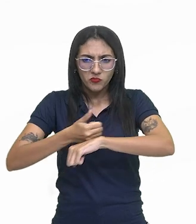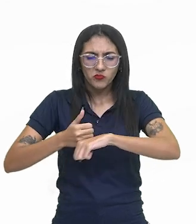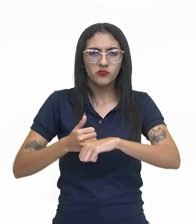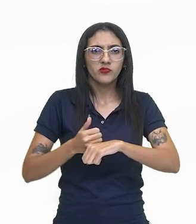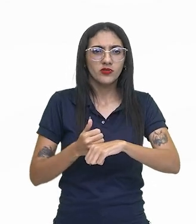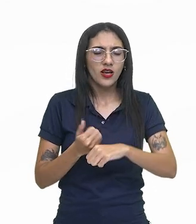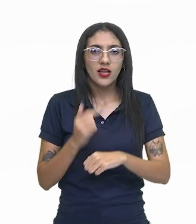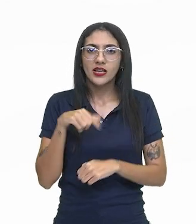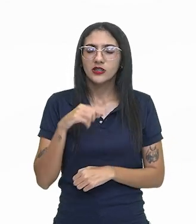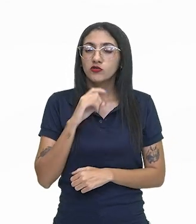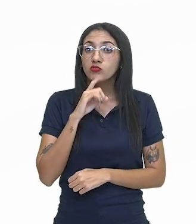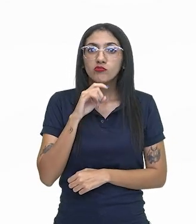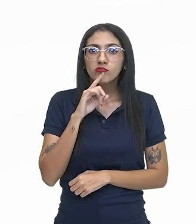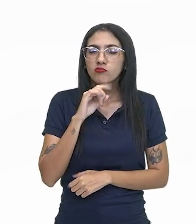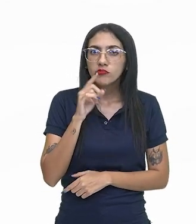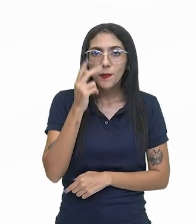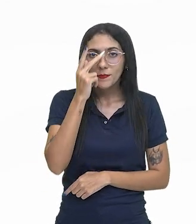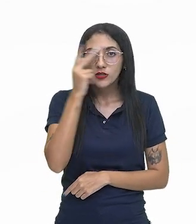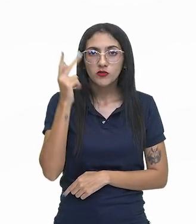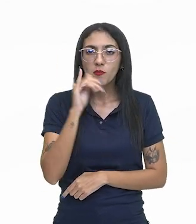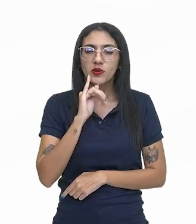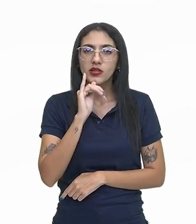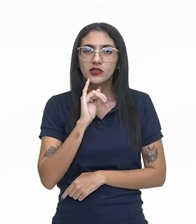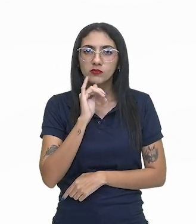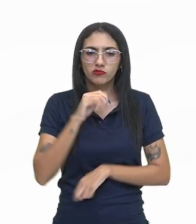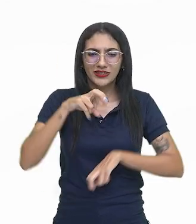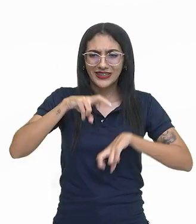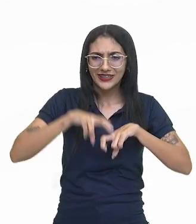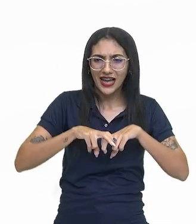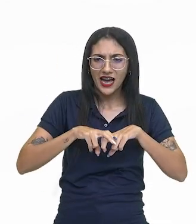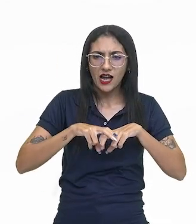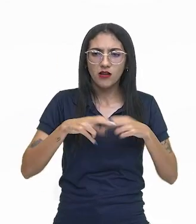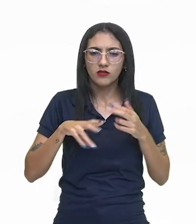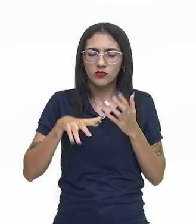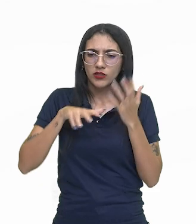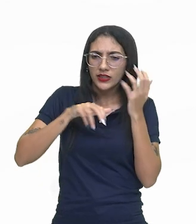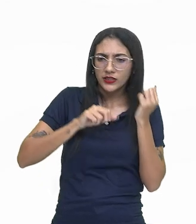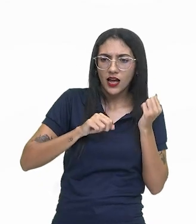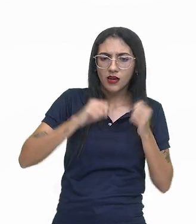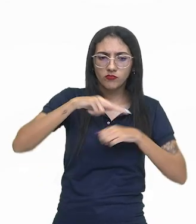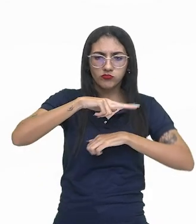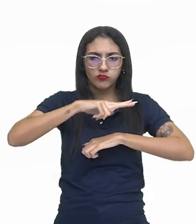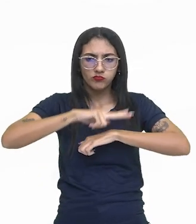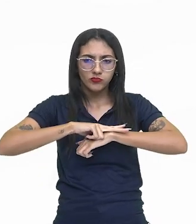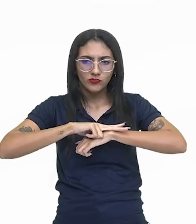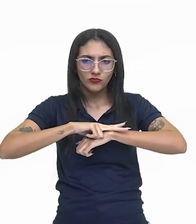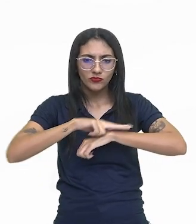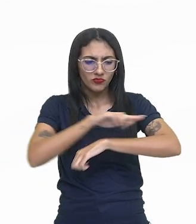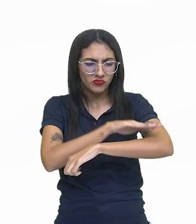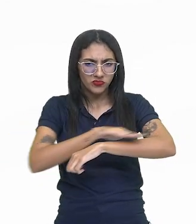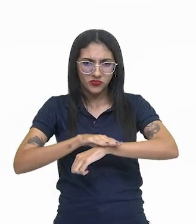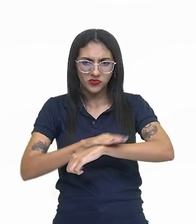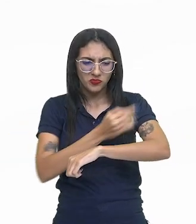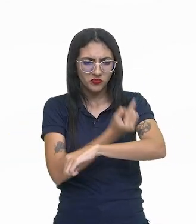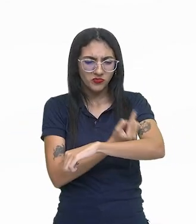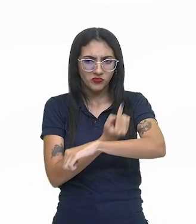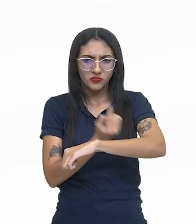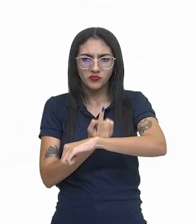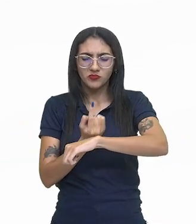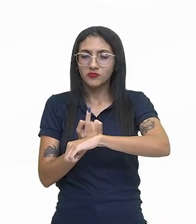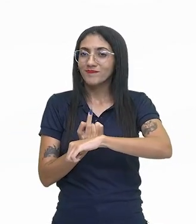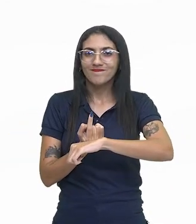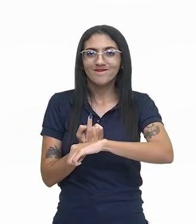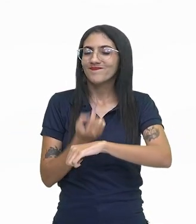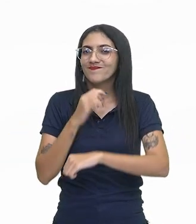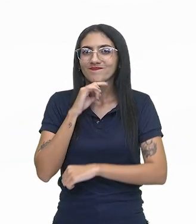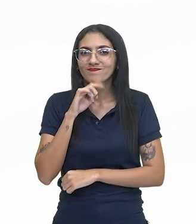não permitem com que alguém se deite aí, por exemplo, se sente aí, né? Então isso acaba prejudicando também essa